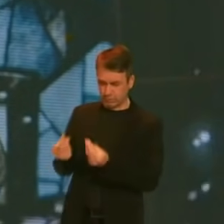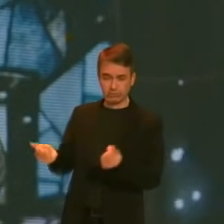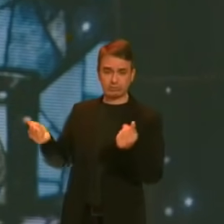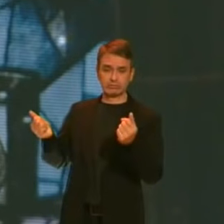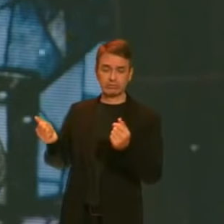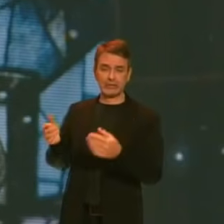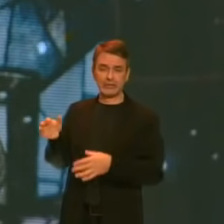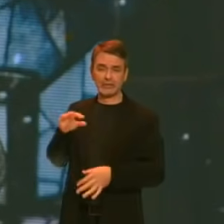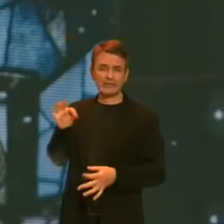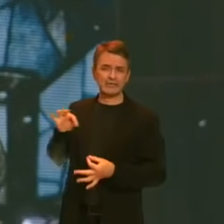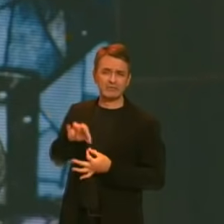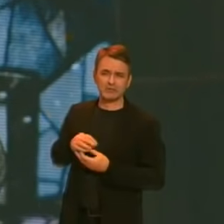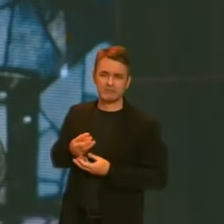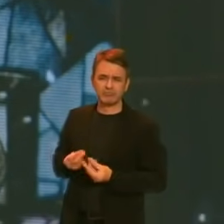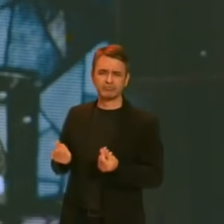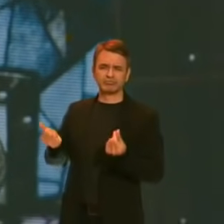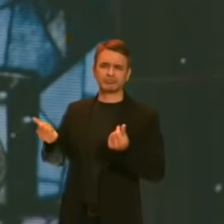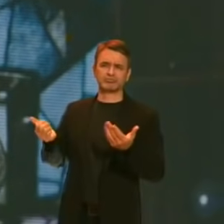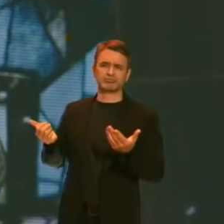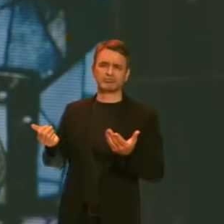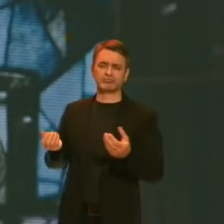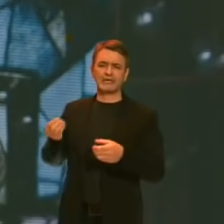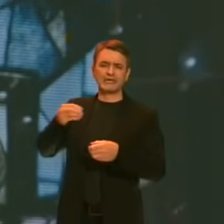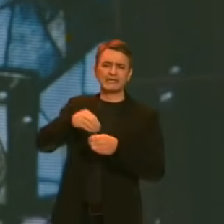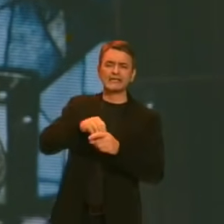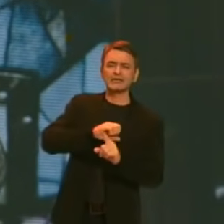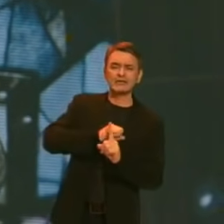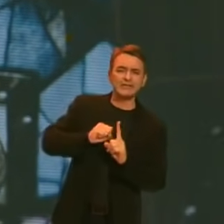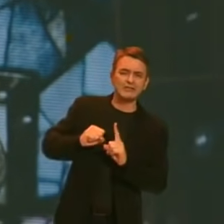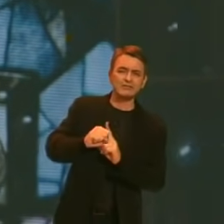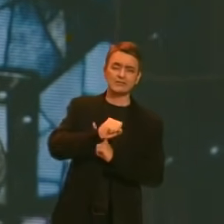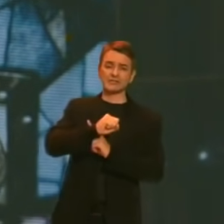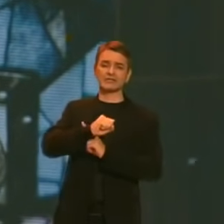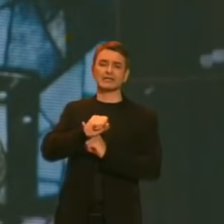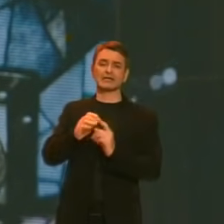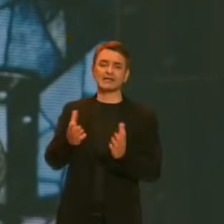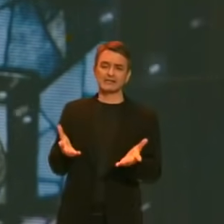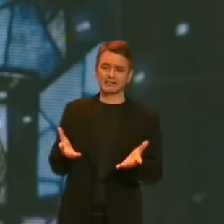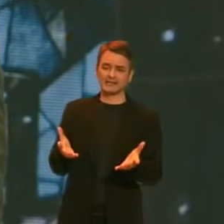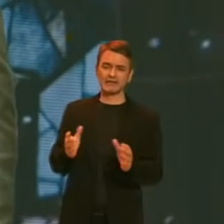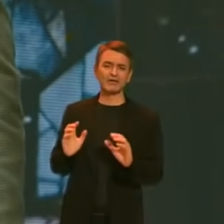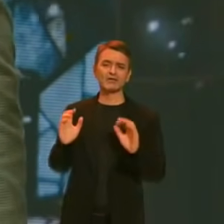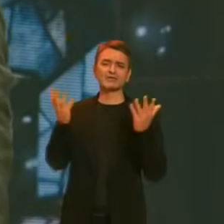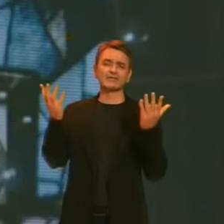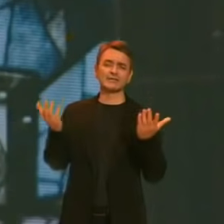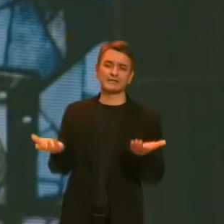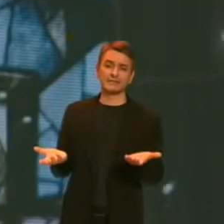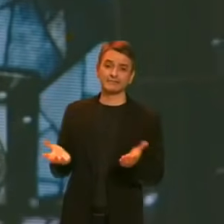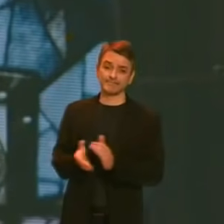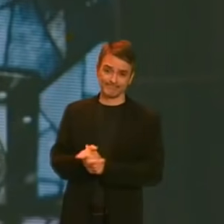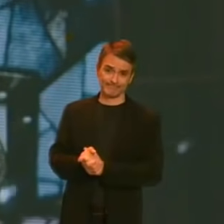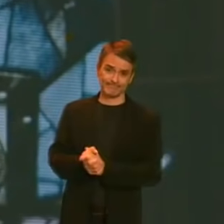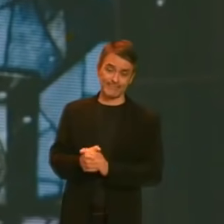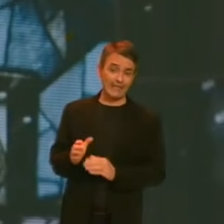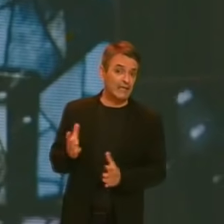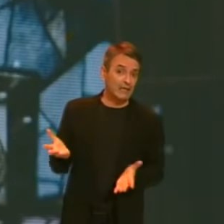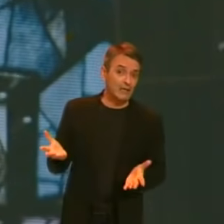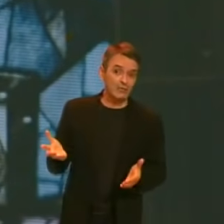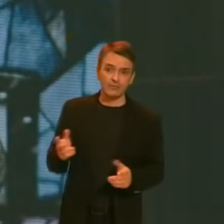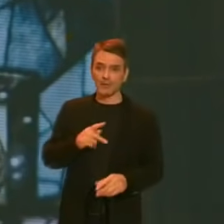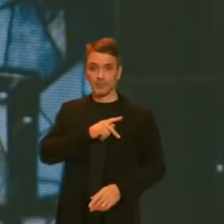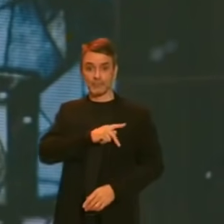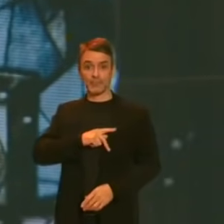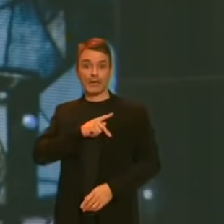espiritual das pessoas dentro da sociedade. Ou ainda, como Paulo vai nos advertir,